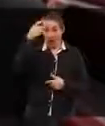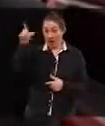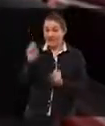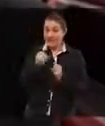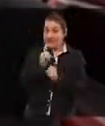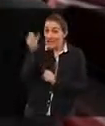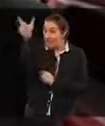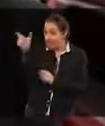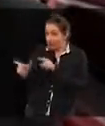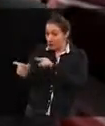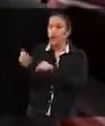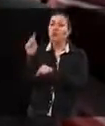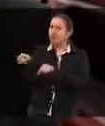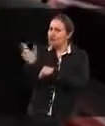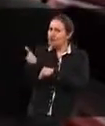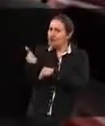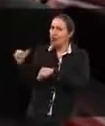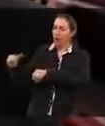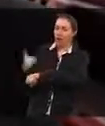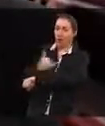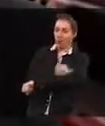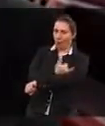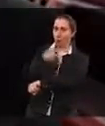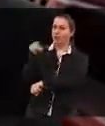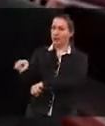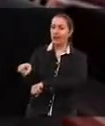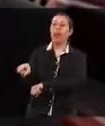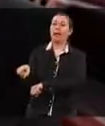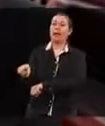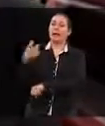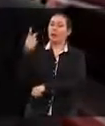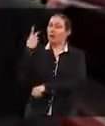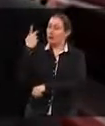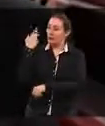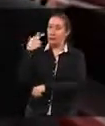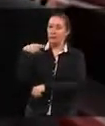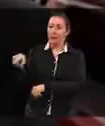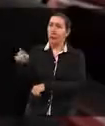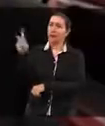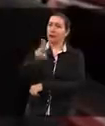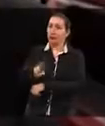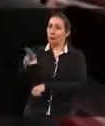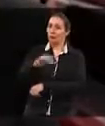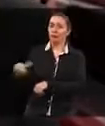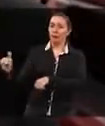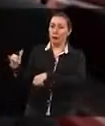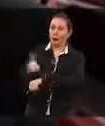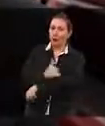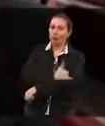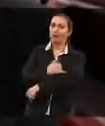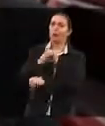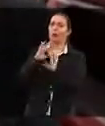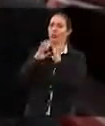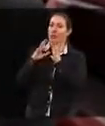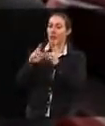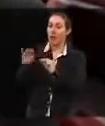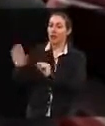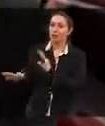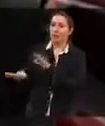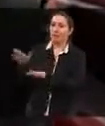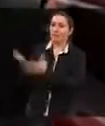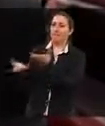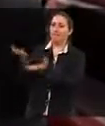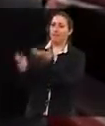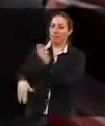obesa, né? Normalmente as pessoas que consomem altas quantidades de gorduras e gorduras saturadas, elas já têm um peso elevado, aí